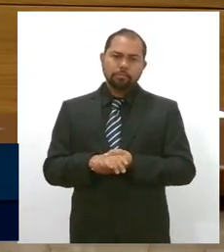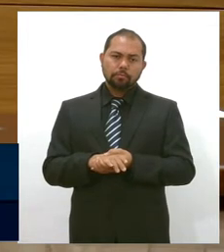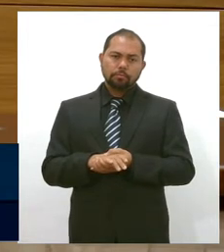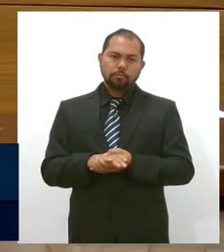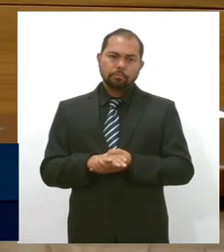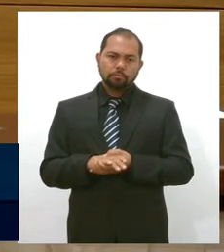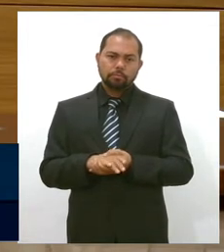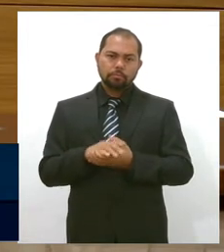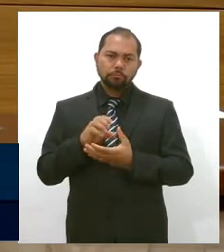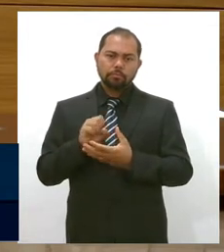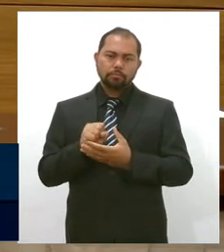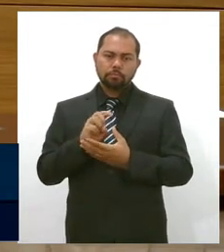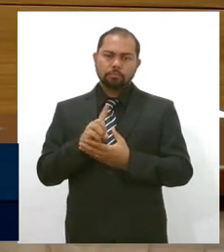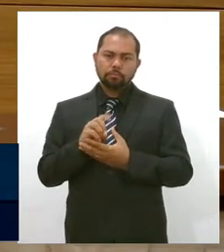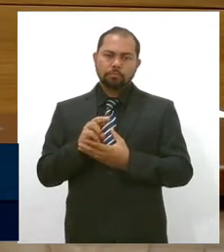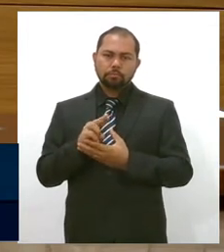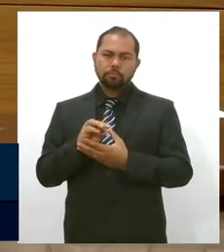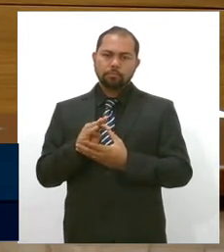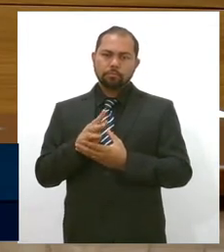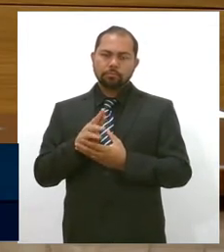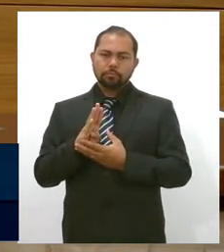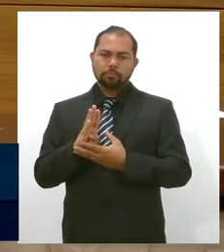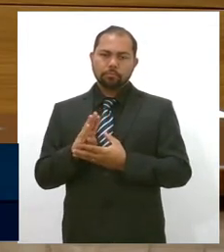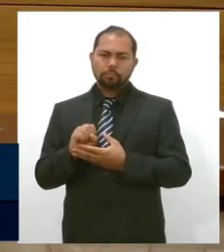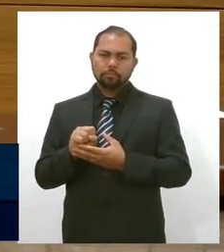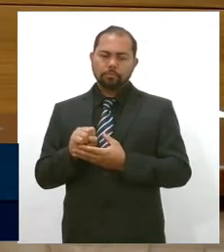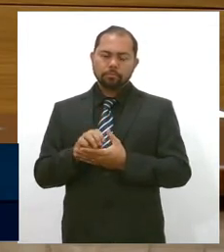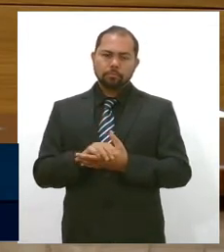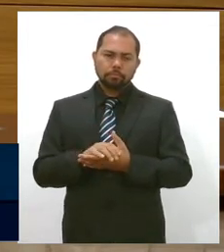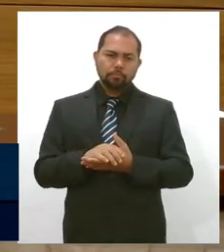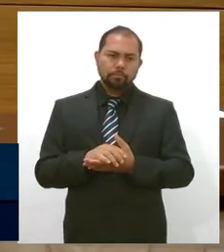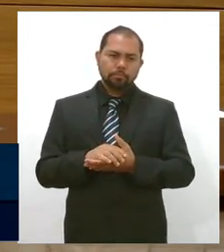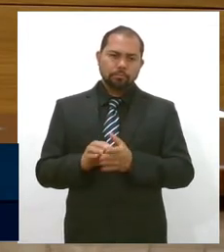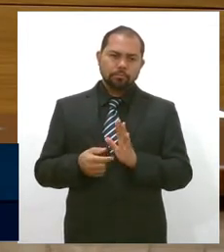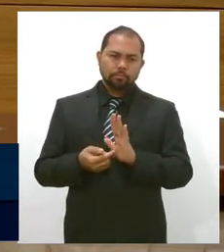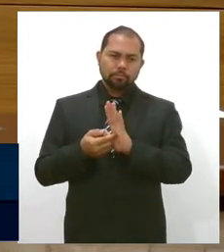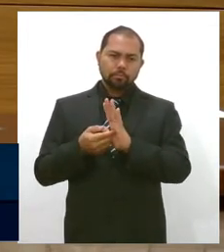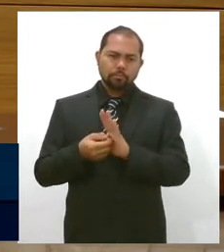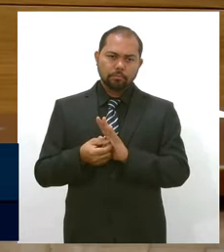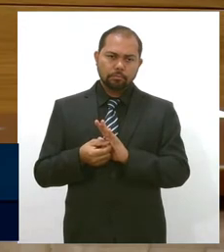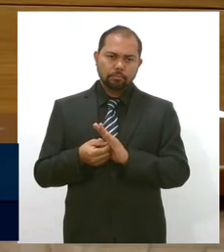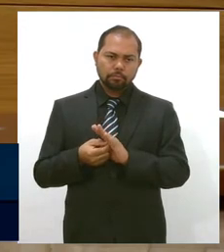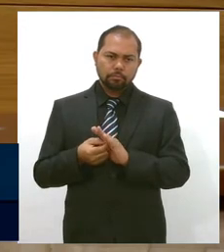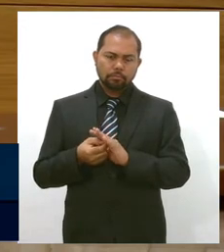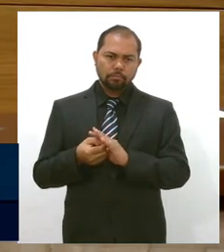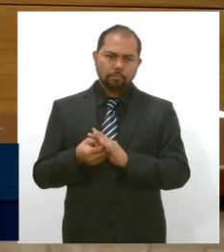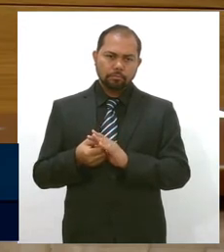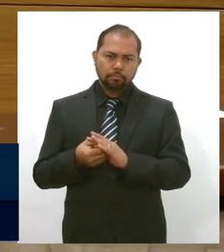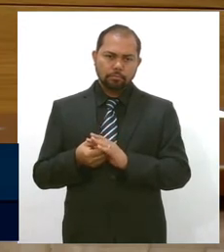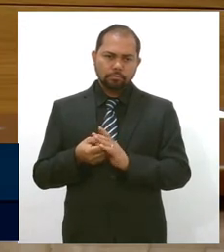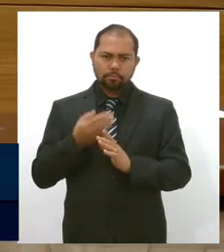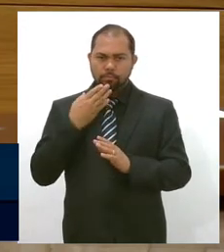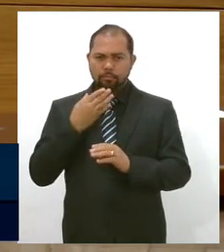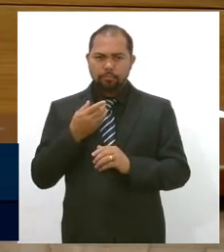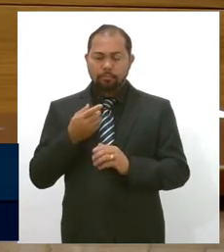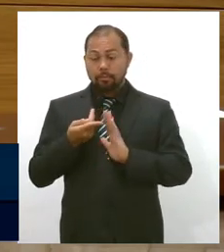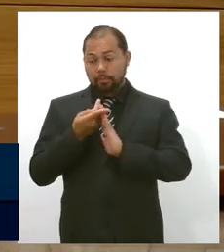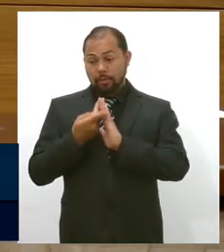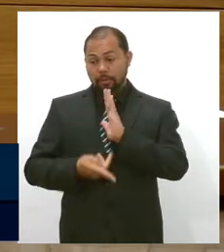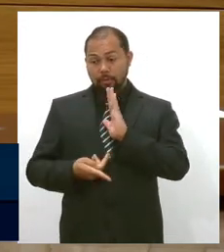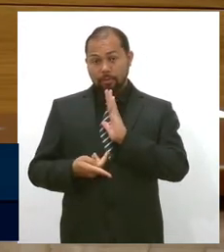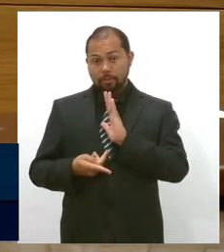seu Ubirajara Barreto, apresenta indicação com Alvitre de que seja viabilizado um projeto de recuperação de asfalto da